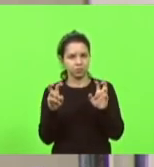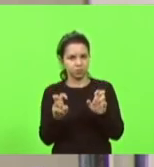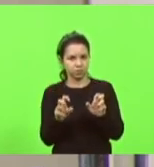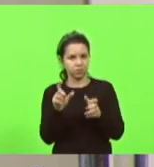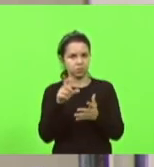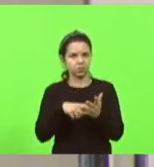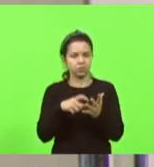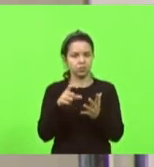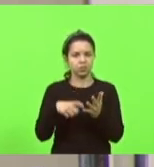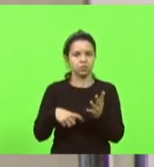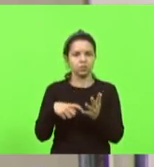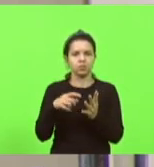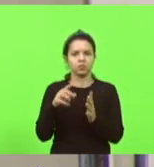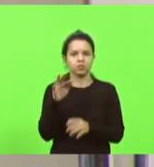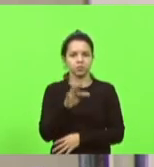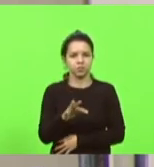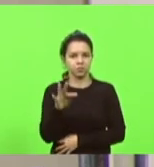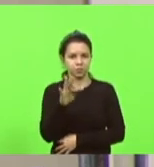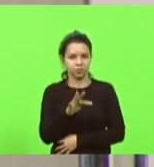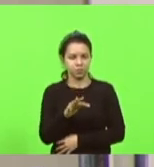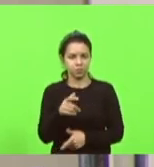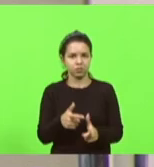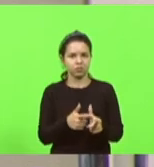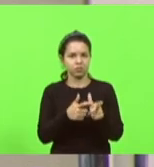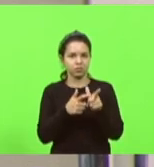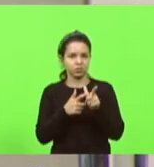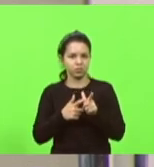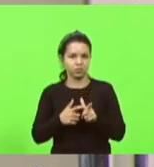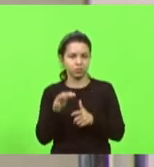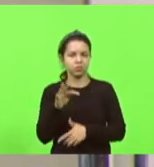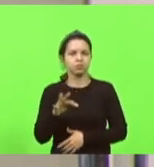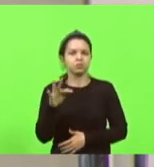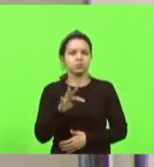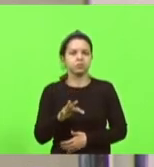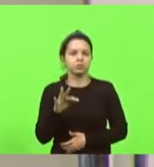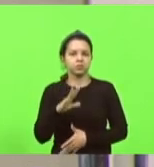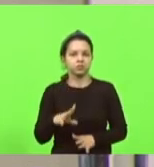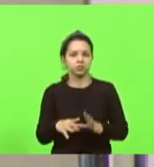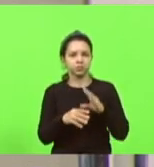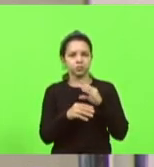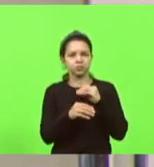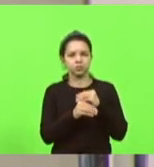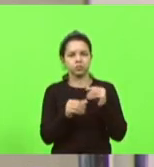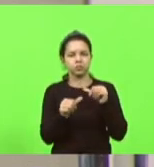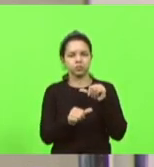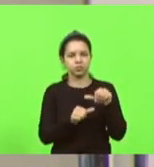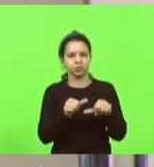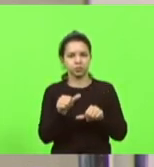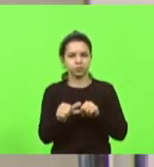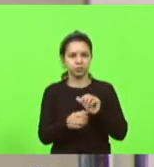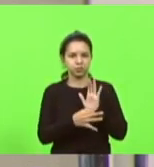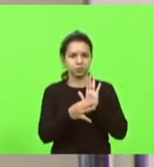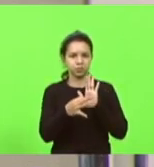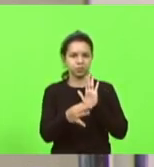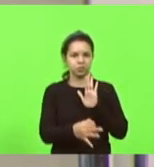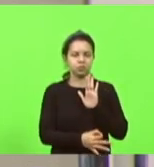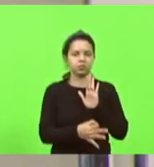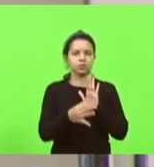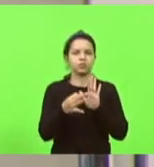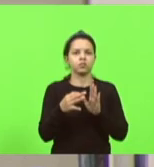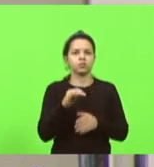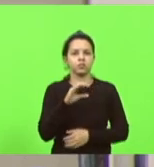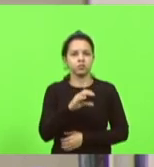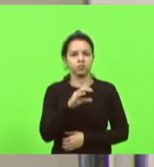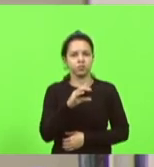federais à dívida ativa da União. Com emenda modificativa e pareceres favoráveis das Comissões de Constituição e